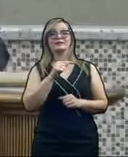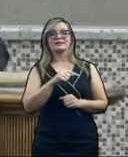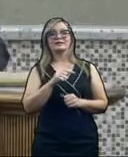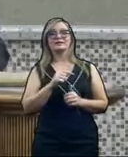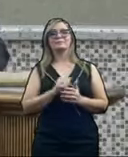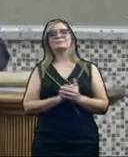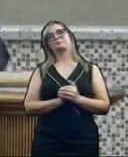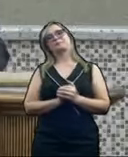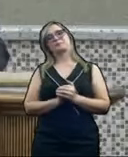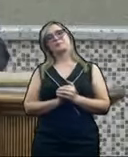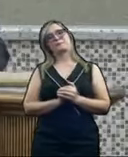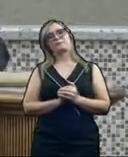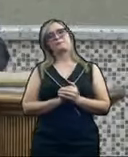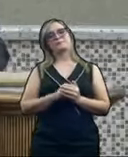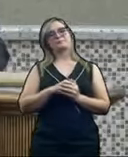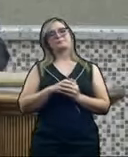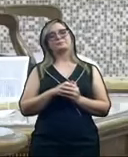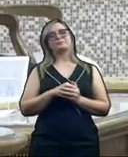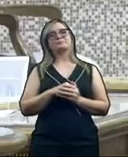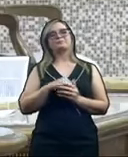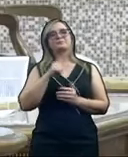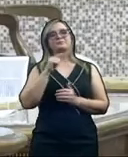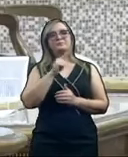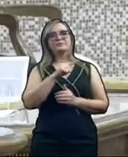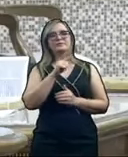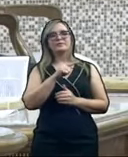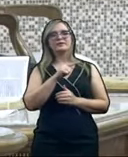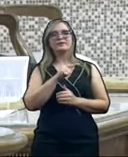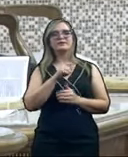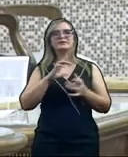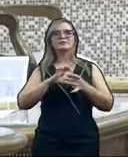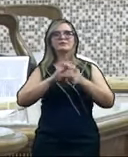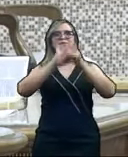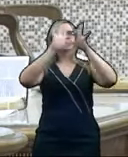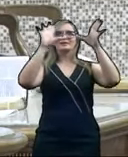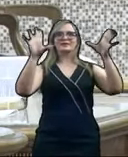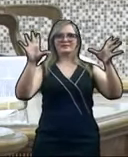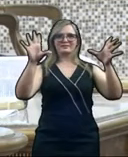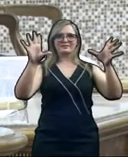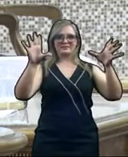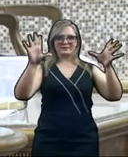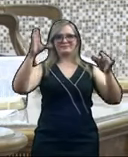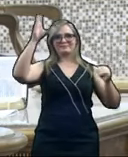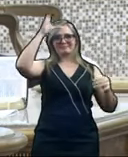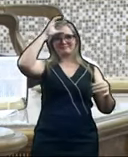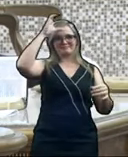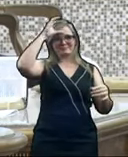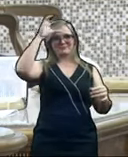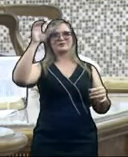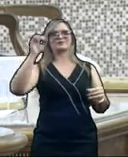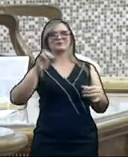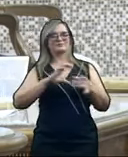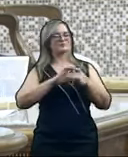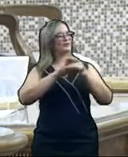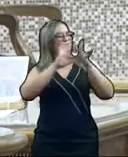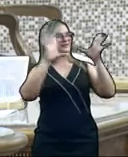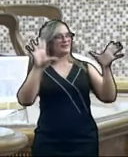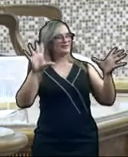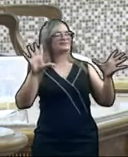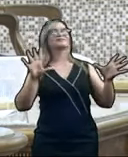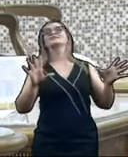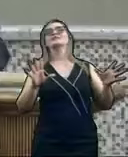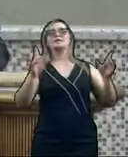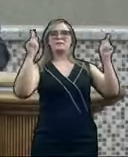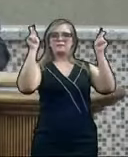casa mas rompeu o primeiro desafio que era discórdia com a família da da esposa ou das